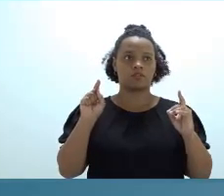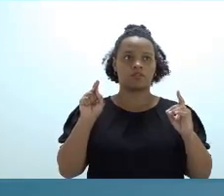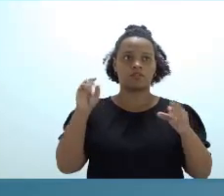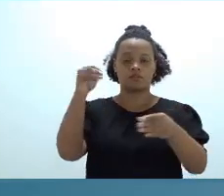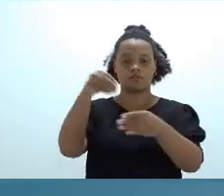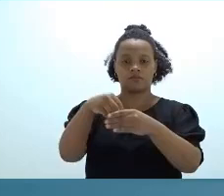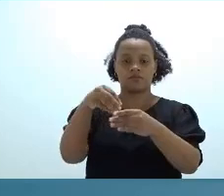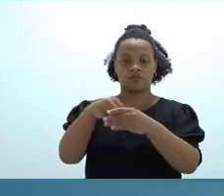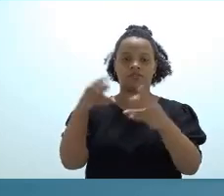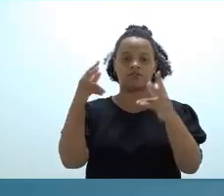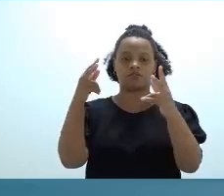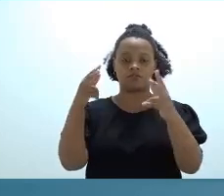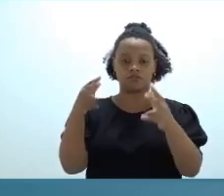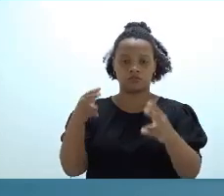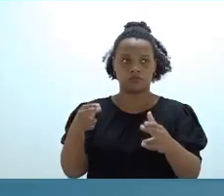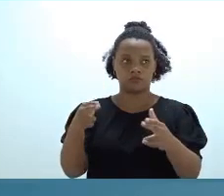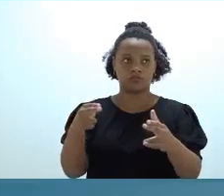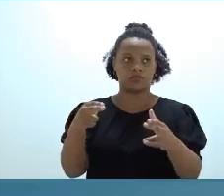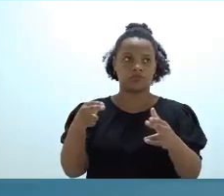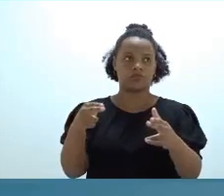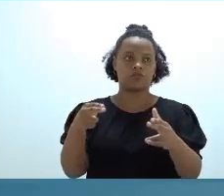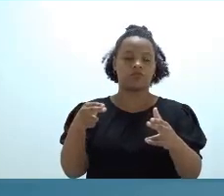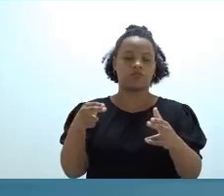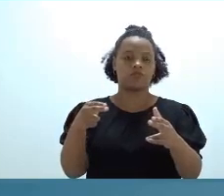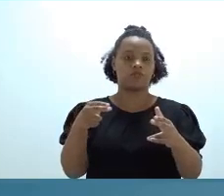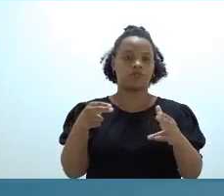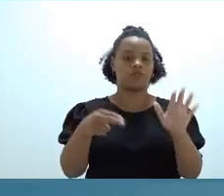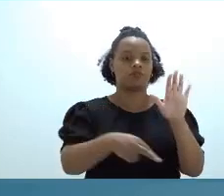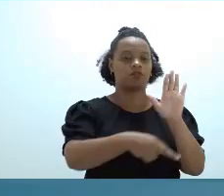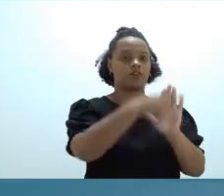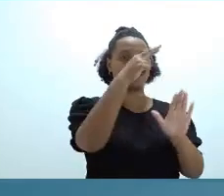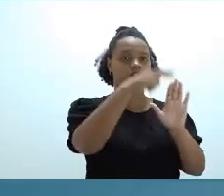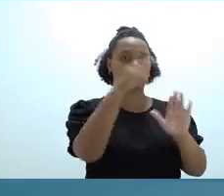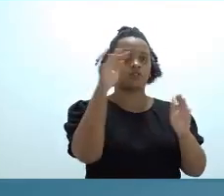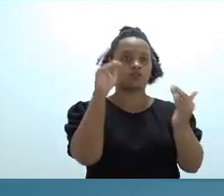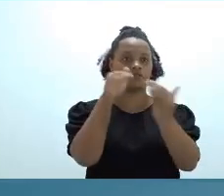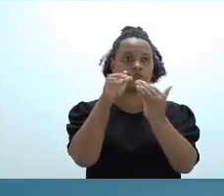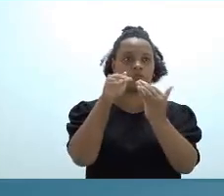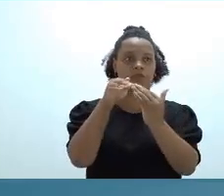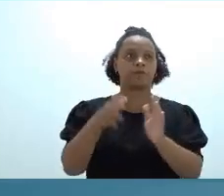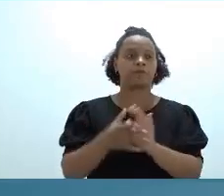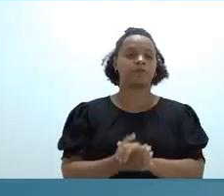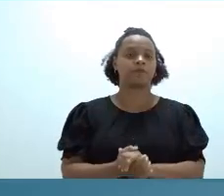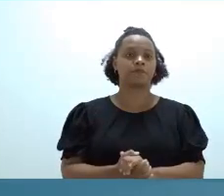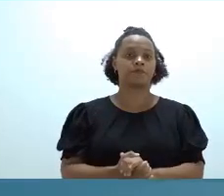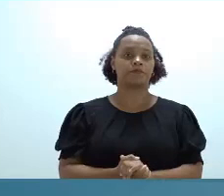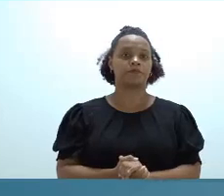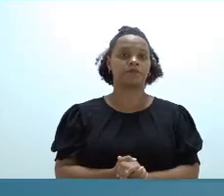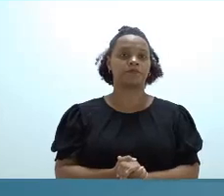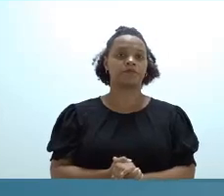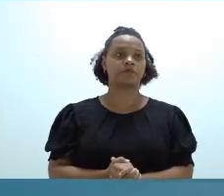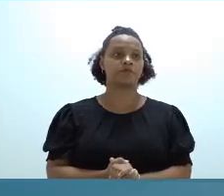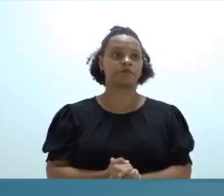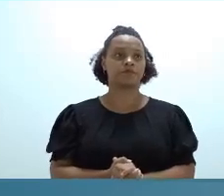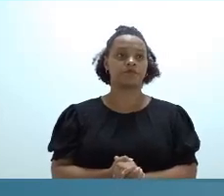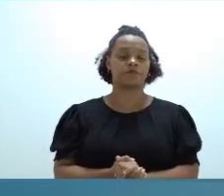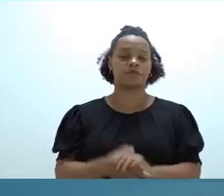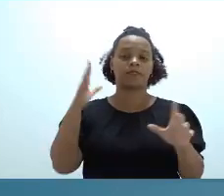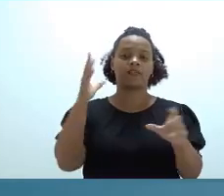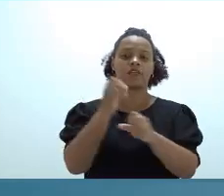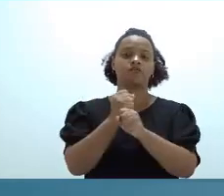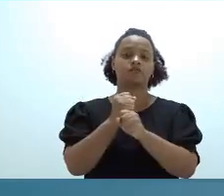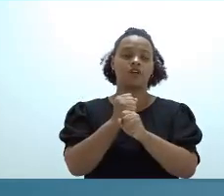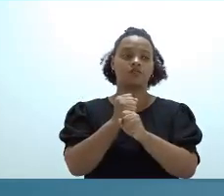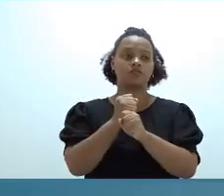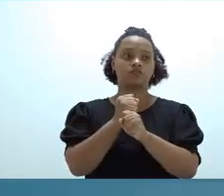Acompanha. Bem lançado o voto para a desembargadora relatora, senhor presidente. Perfeito. Então, proclamo o